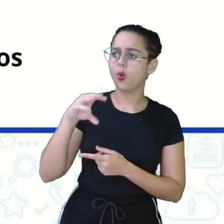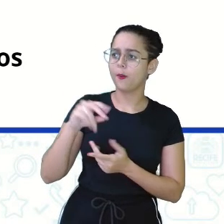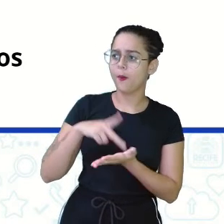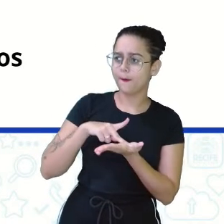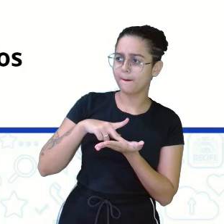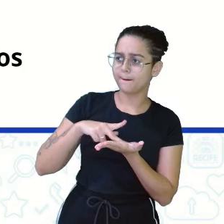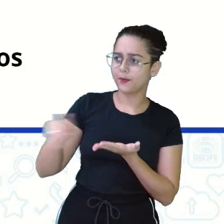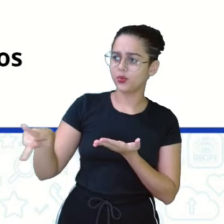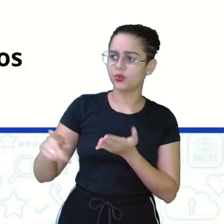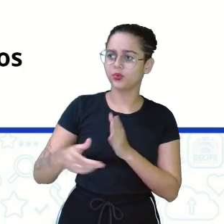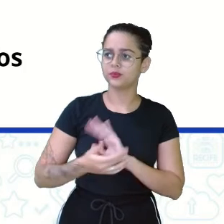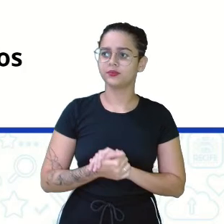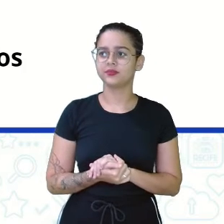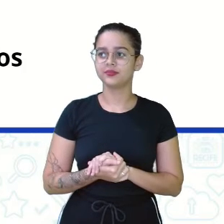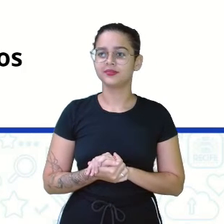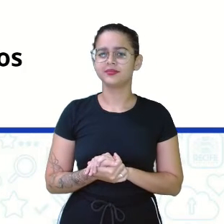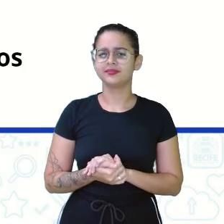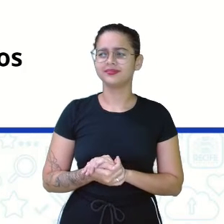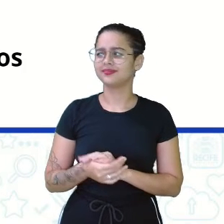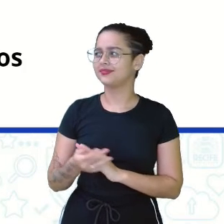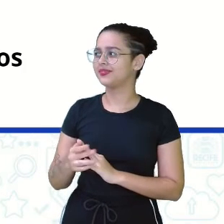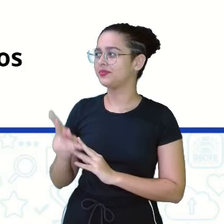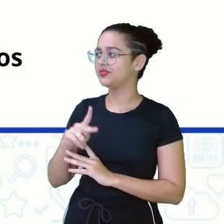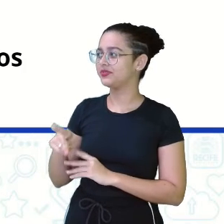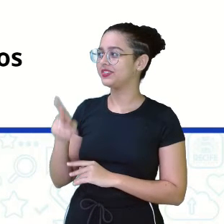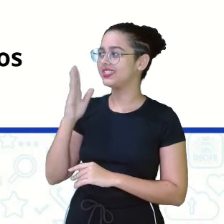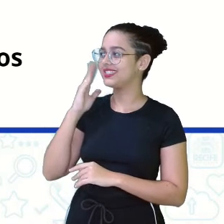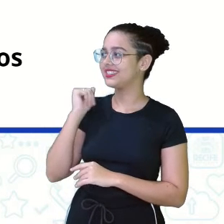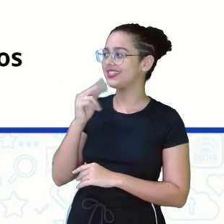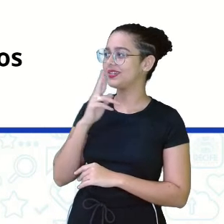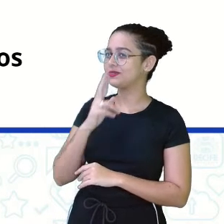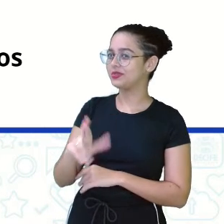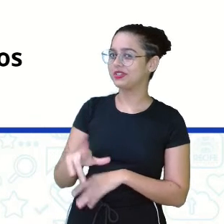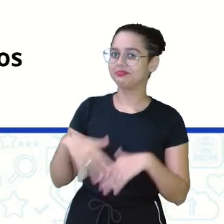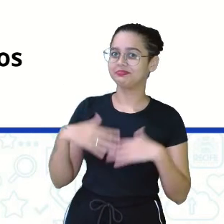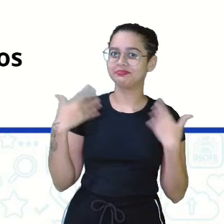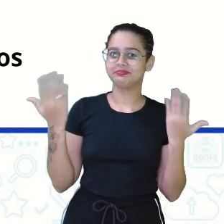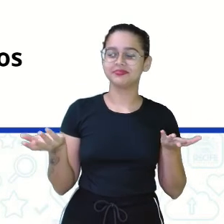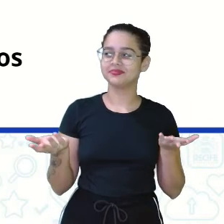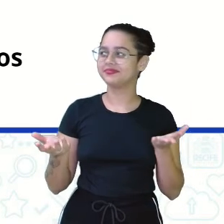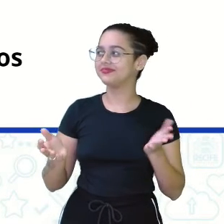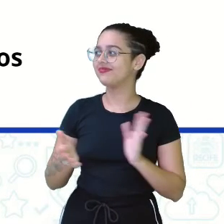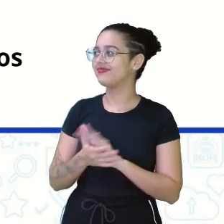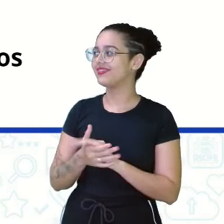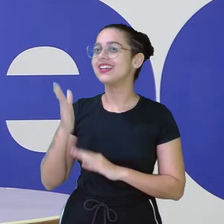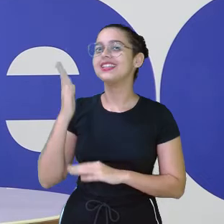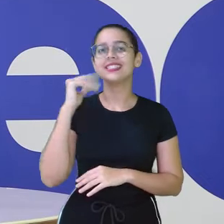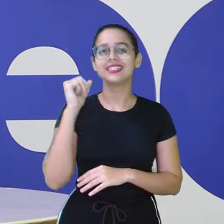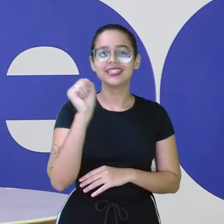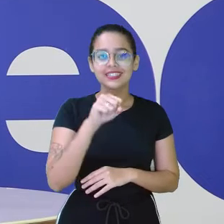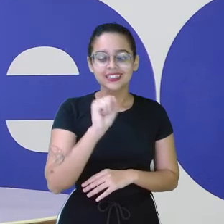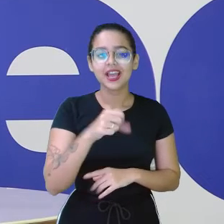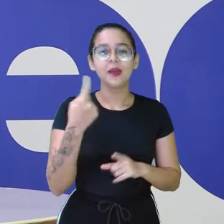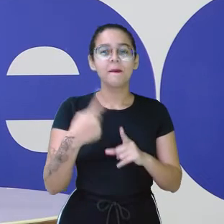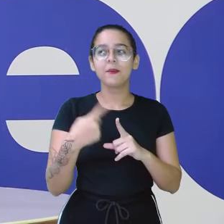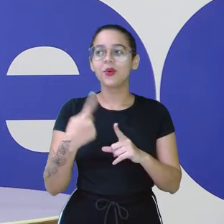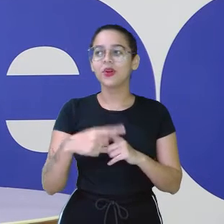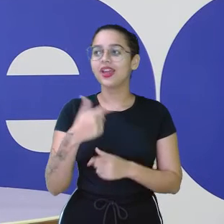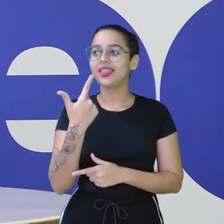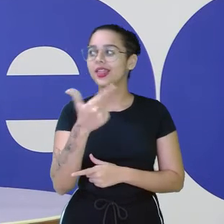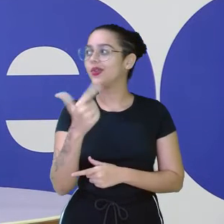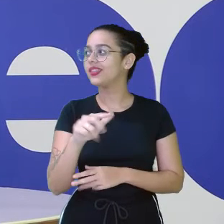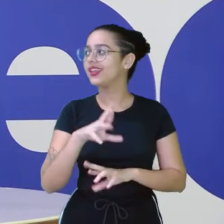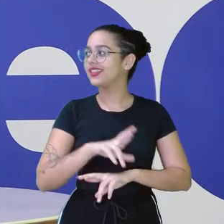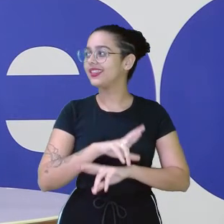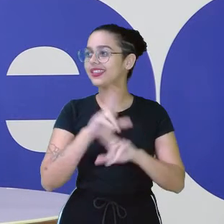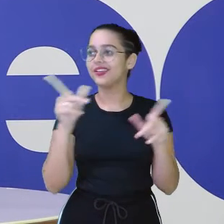homozigoto puro? Será que a professora Vanessa sabe falar isso? Sabe responder? Sei sim, Olha porque aí. não tem a